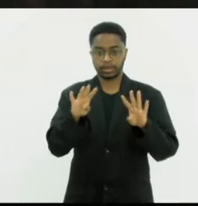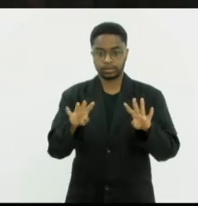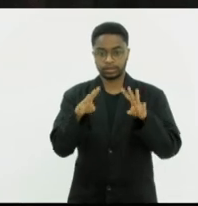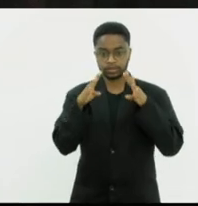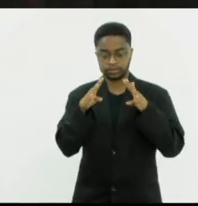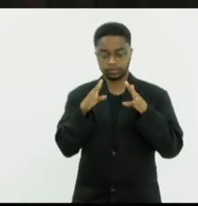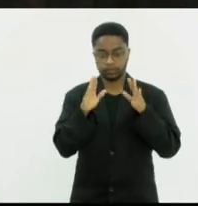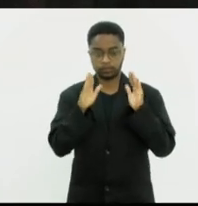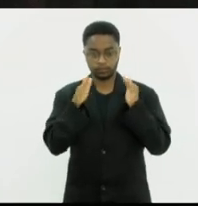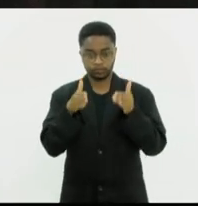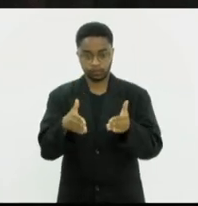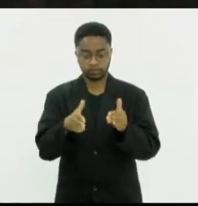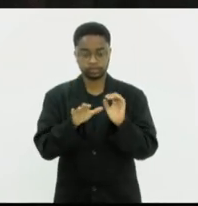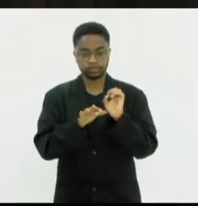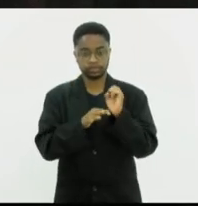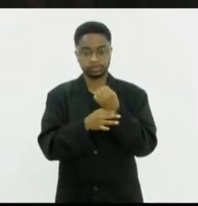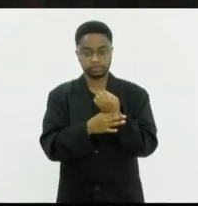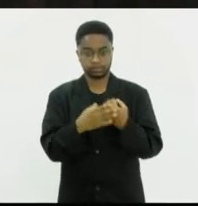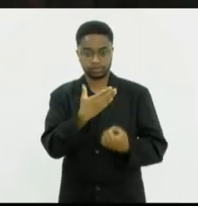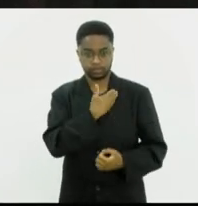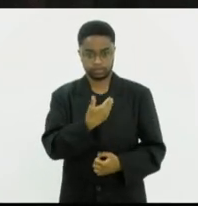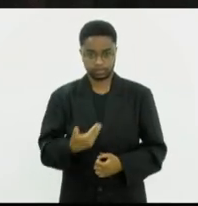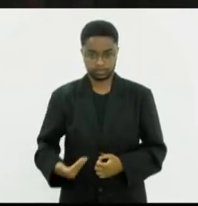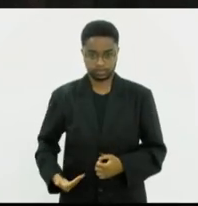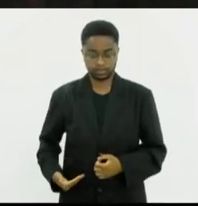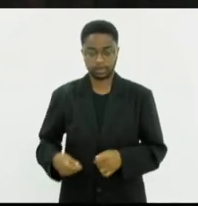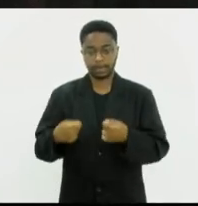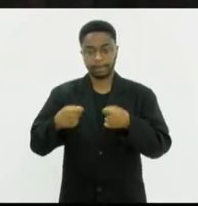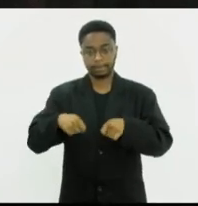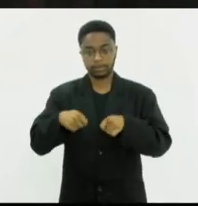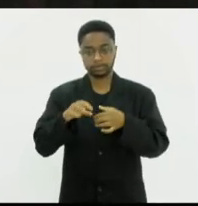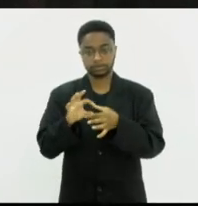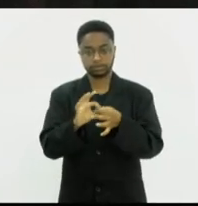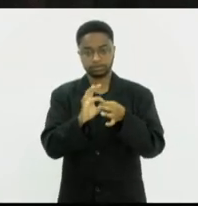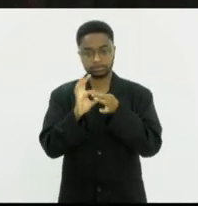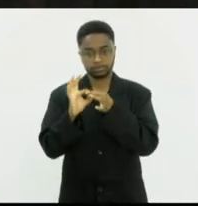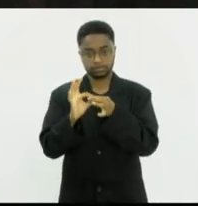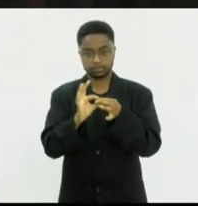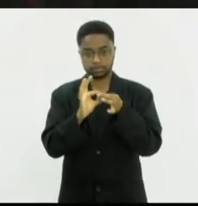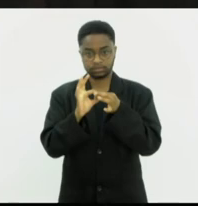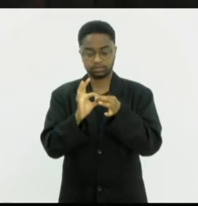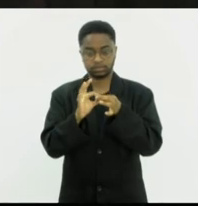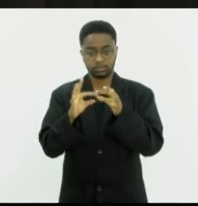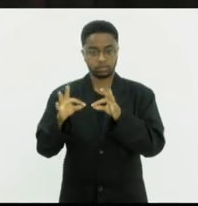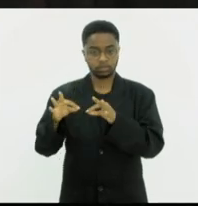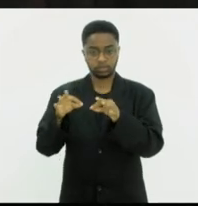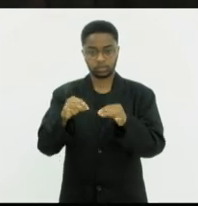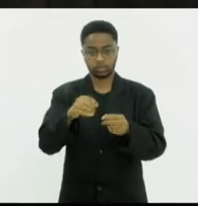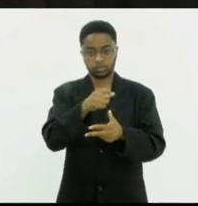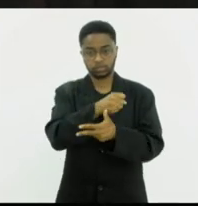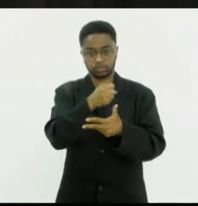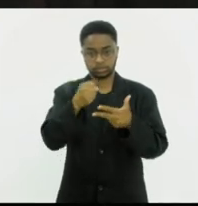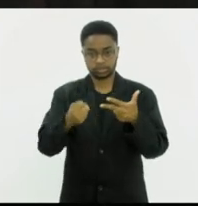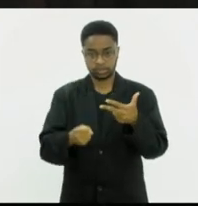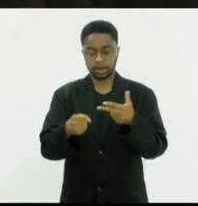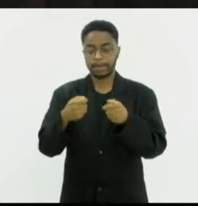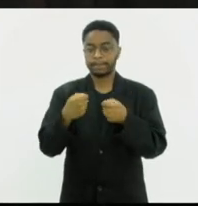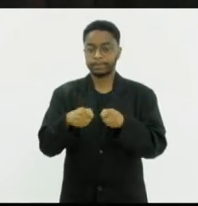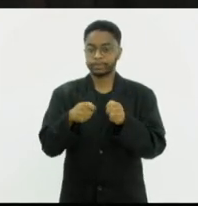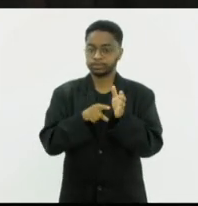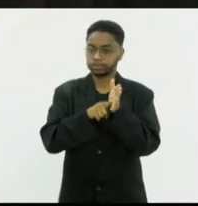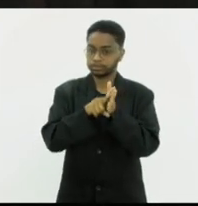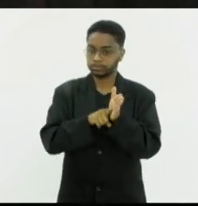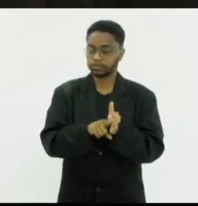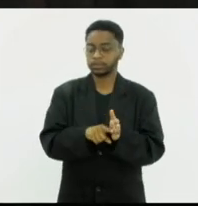aí. Segurança pública precisa de unidade entre todos os poderes, precisa de investigação, precisa